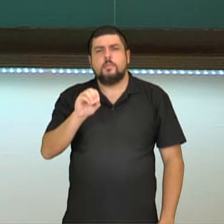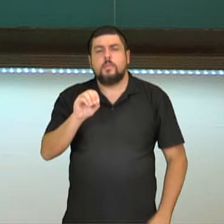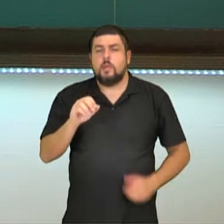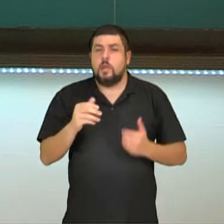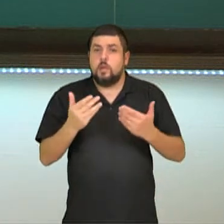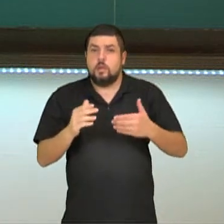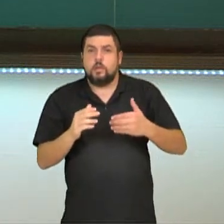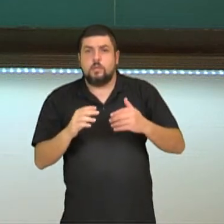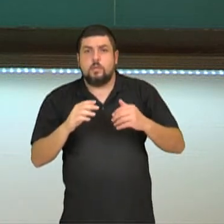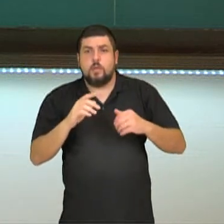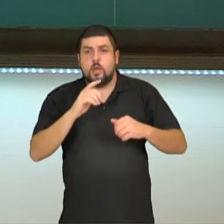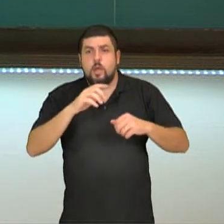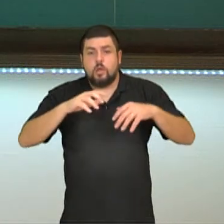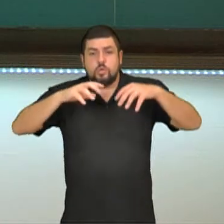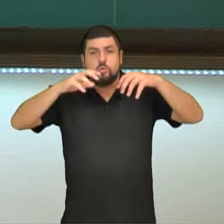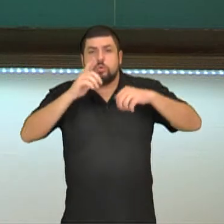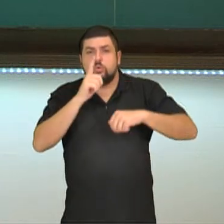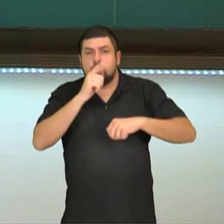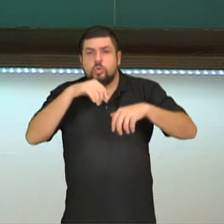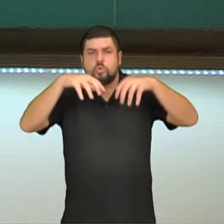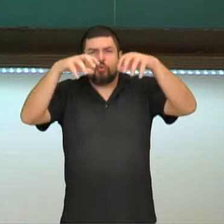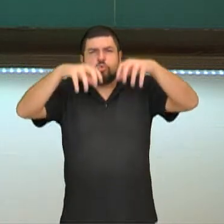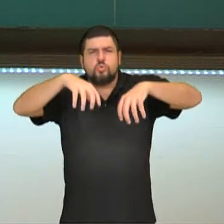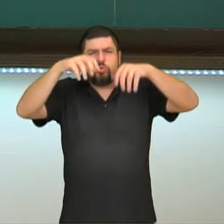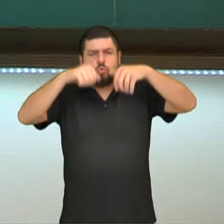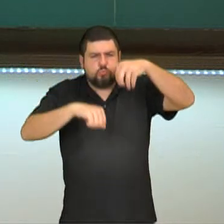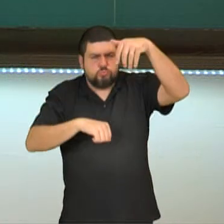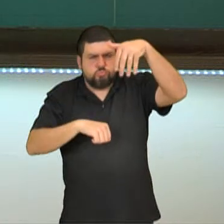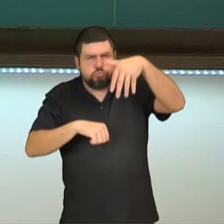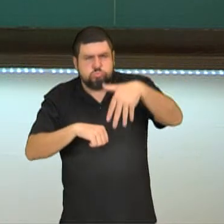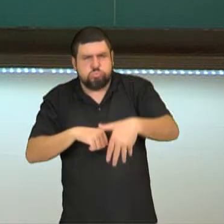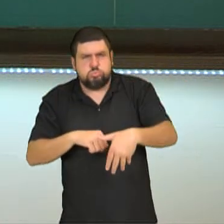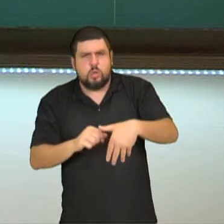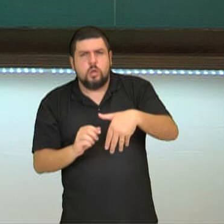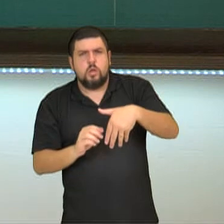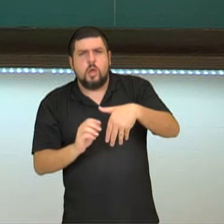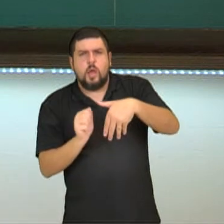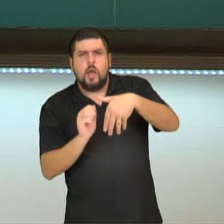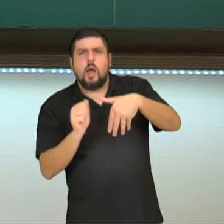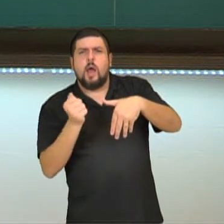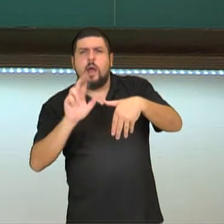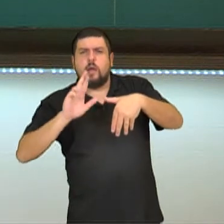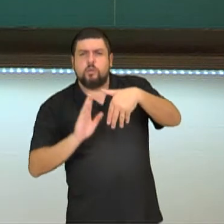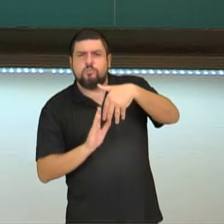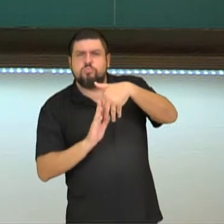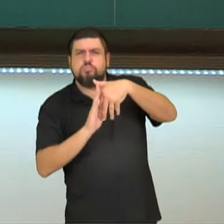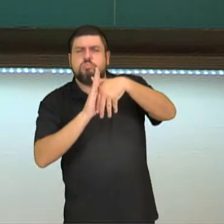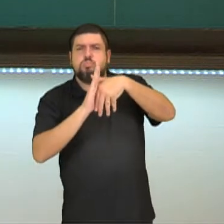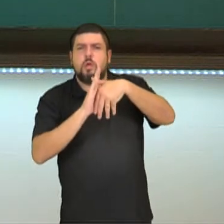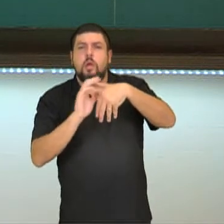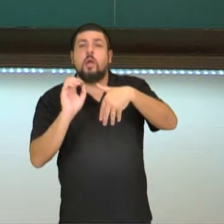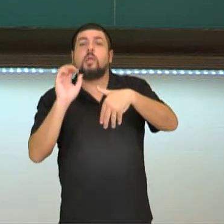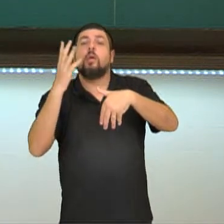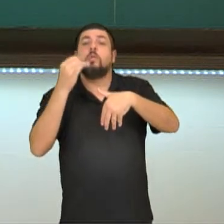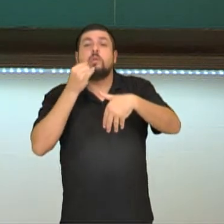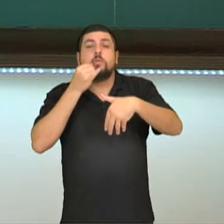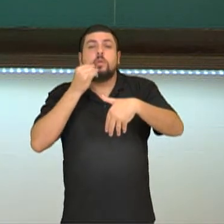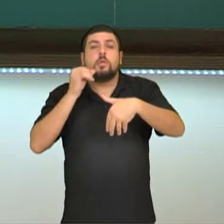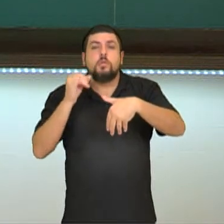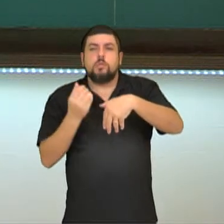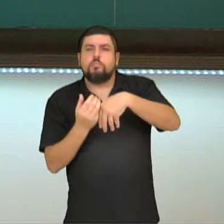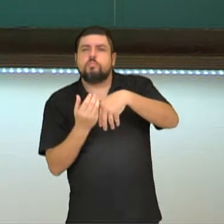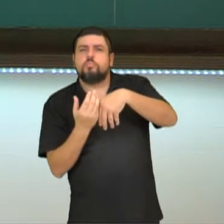uma polarização no solo, né? Nas regiões próximas, fazendo com que o ar polarize para ela se